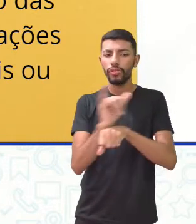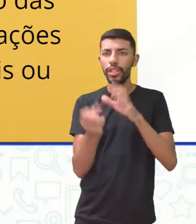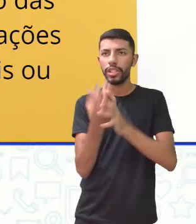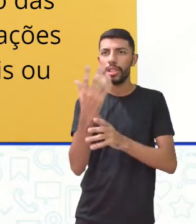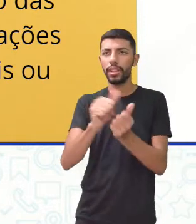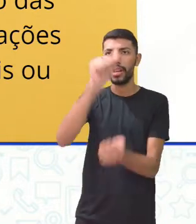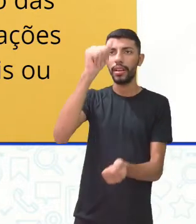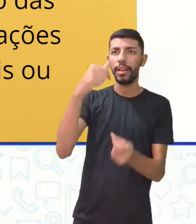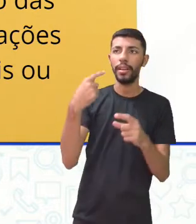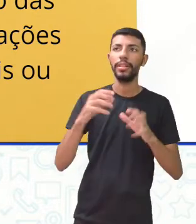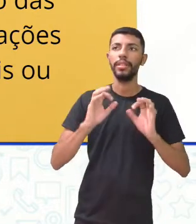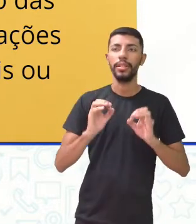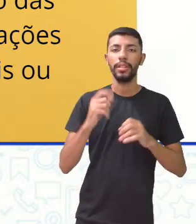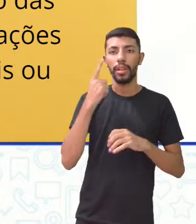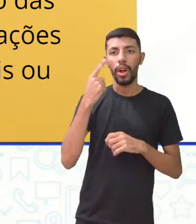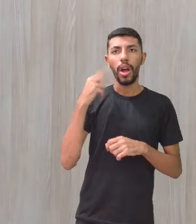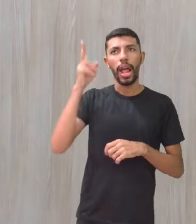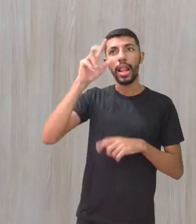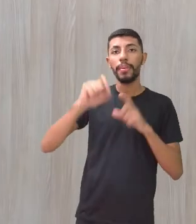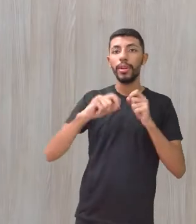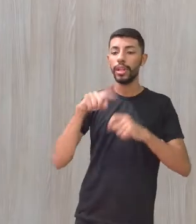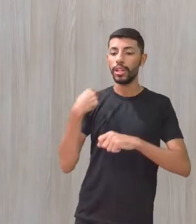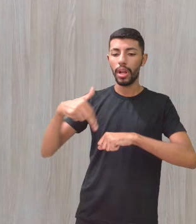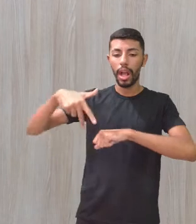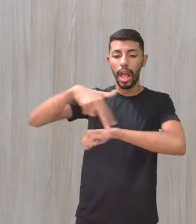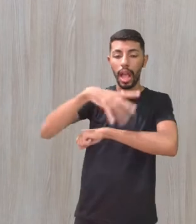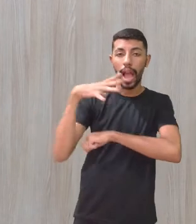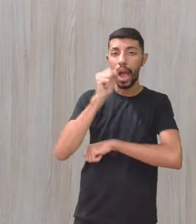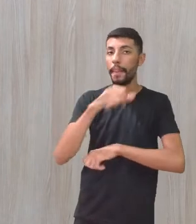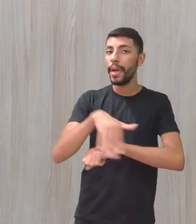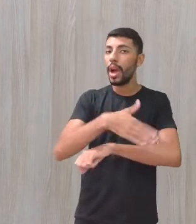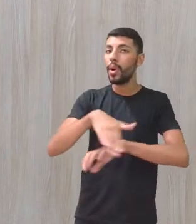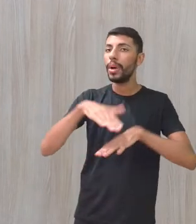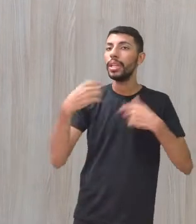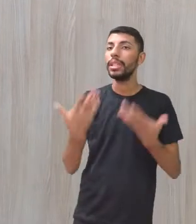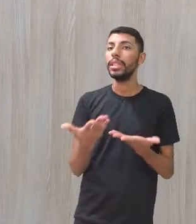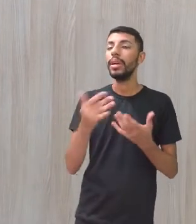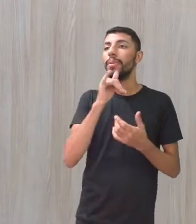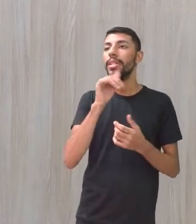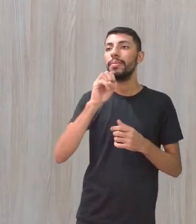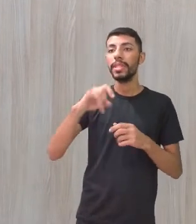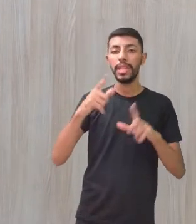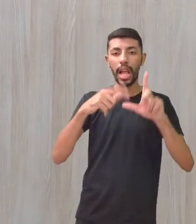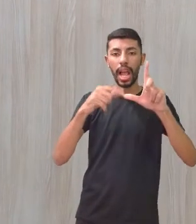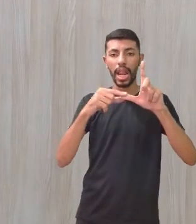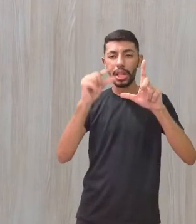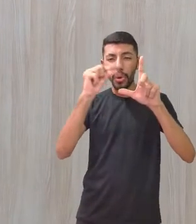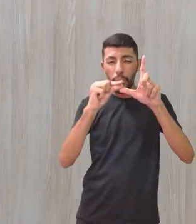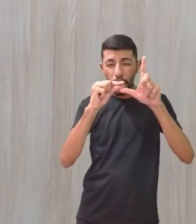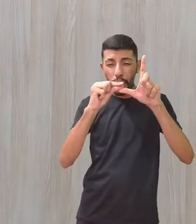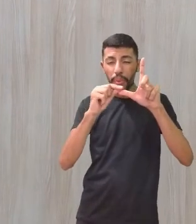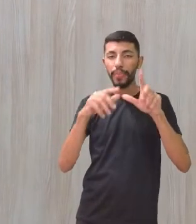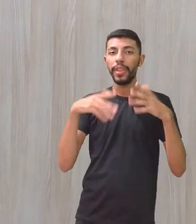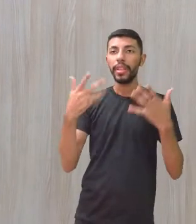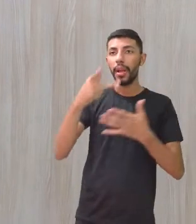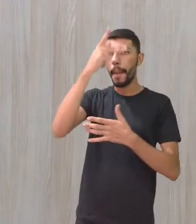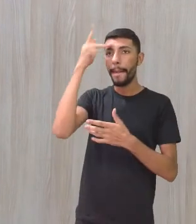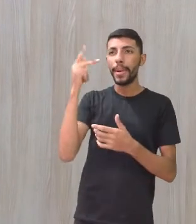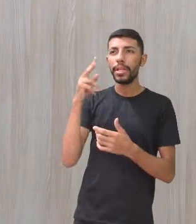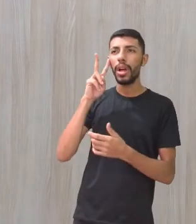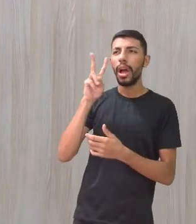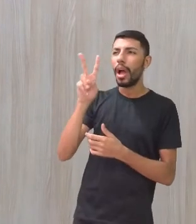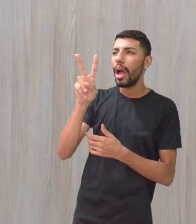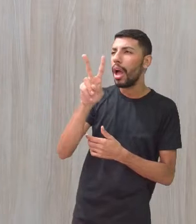Lembra que a gente está passando rápido pela rua, então se a letra estiver muito curtinha, pode ser que o leitor que está passando tenha dificuldade em